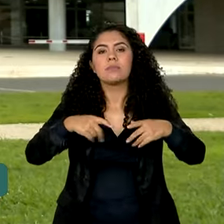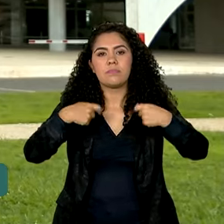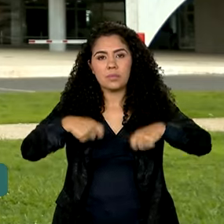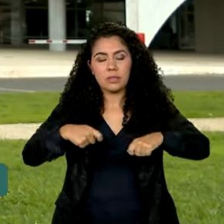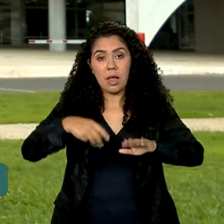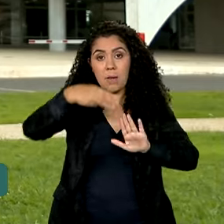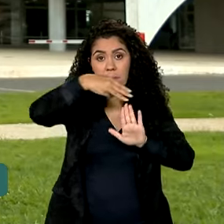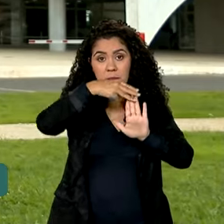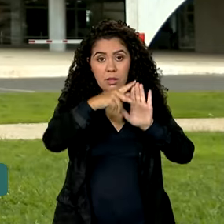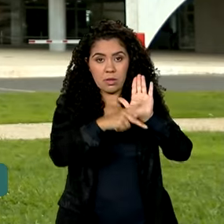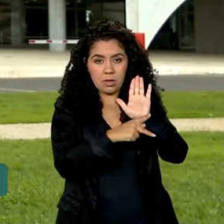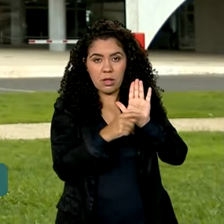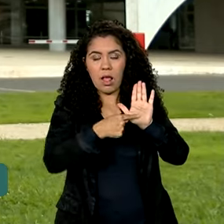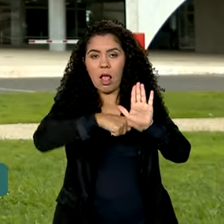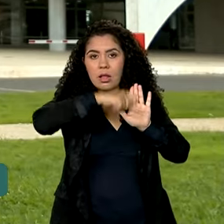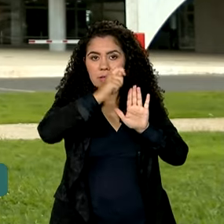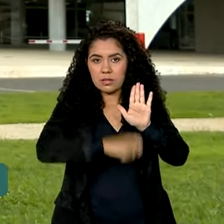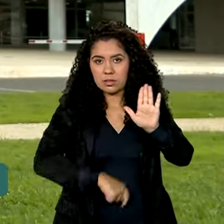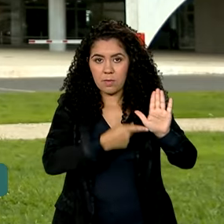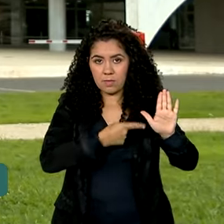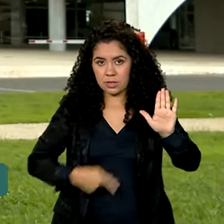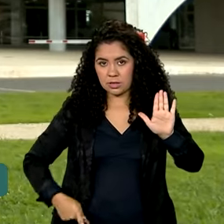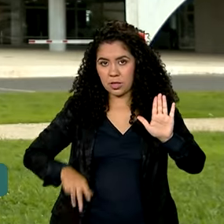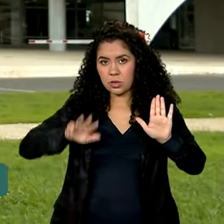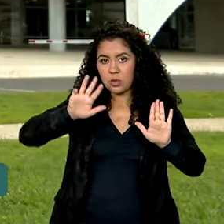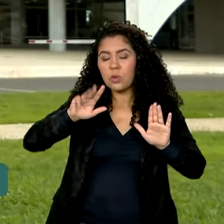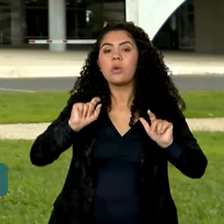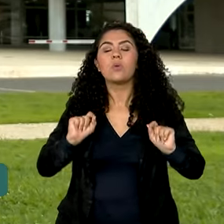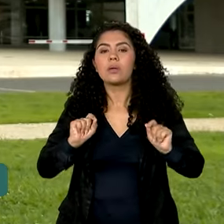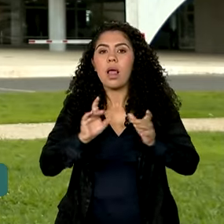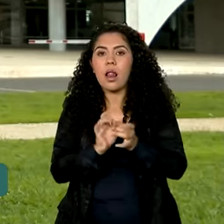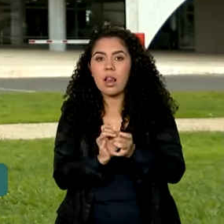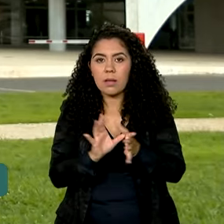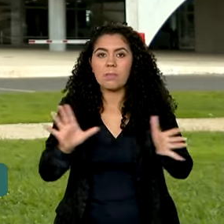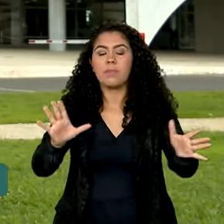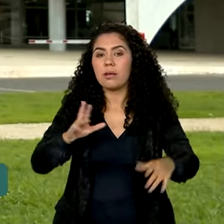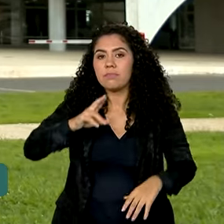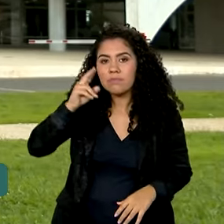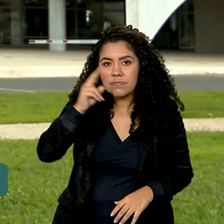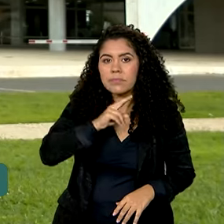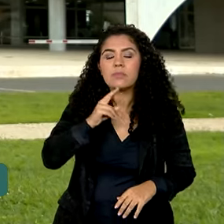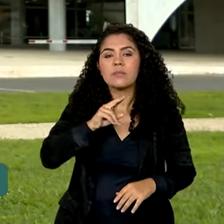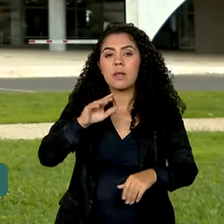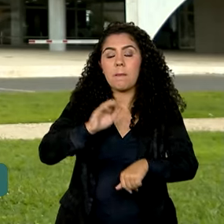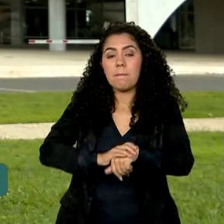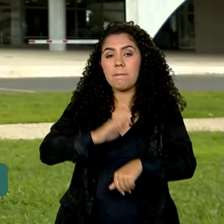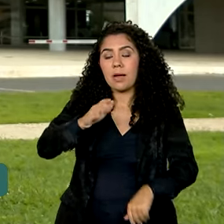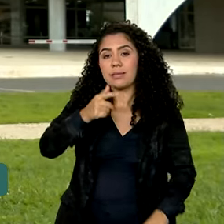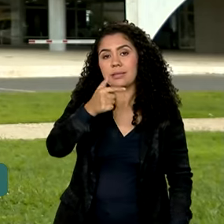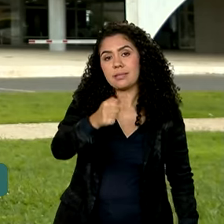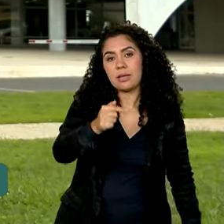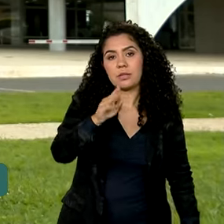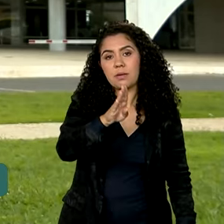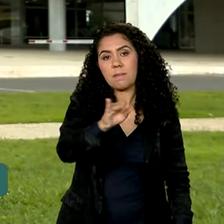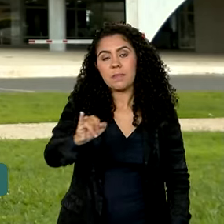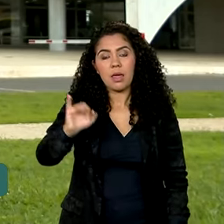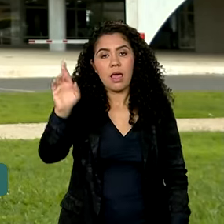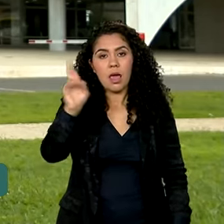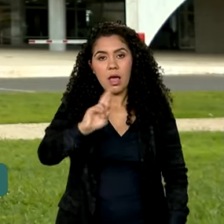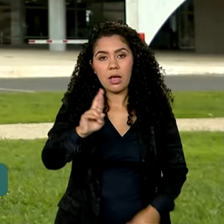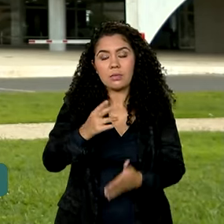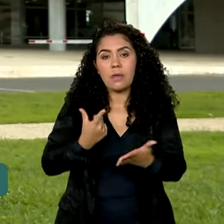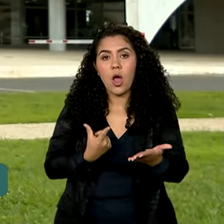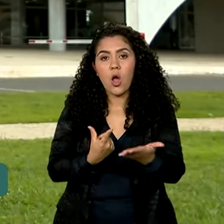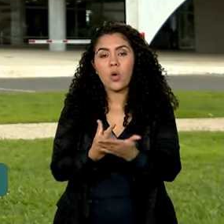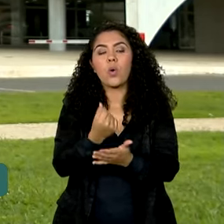assinada no início de maio pelo presidente Lula, libera em caráter excepcional mais de 7 bilhões de reais para a compra